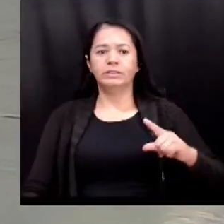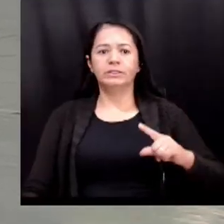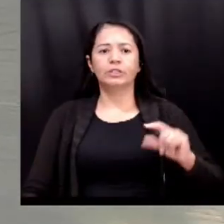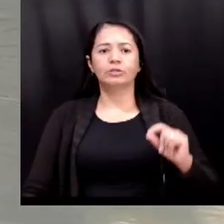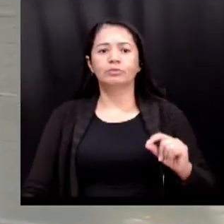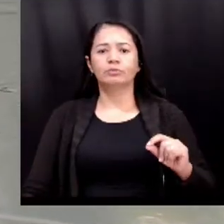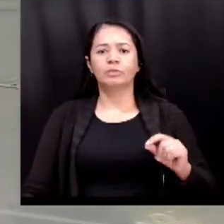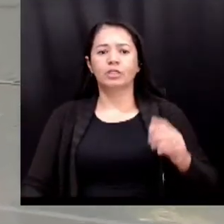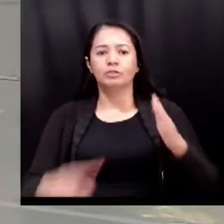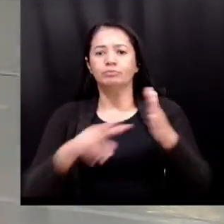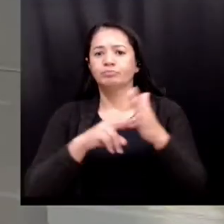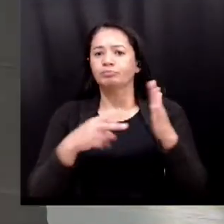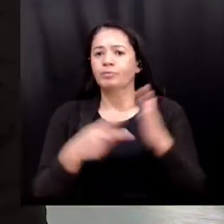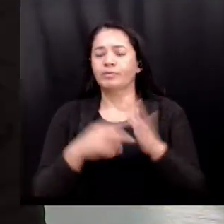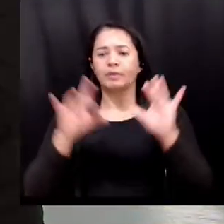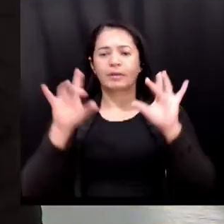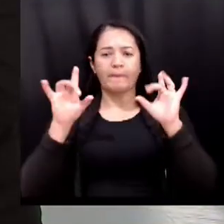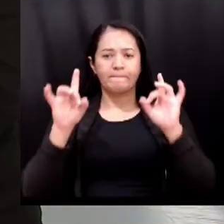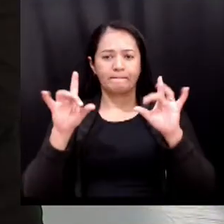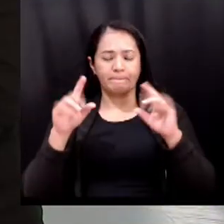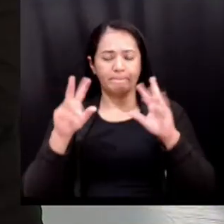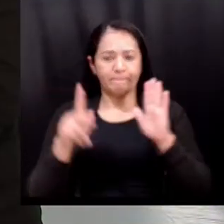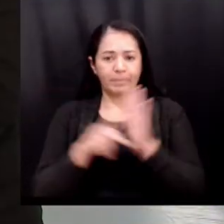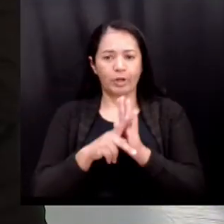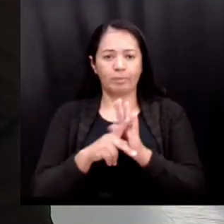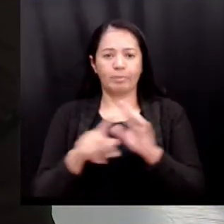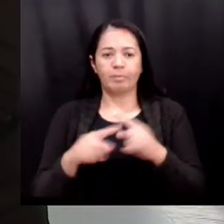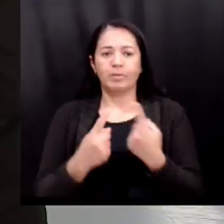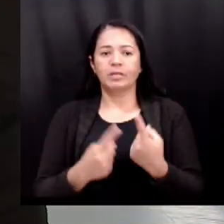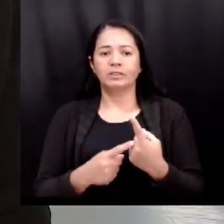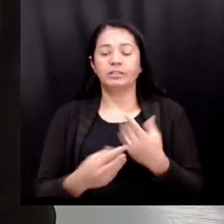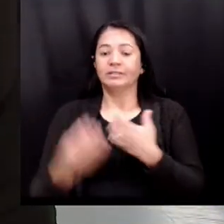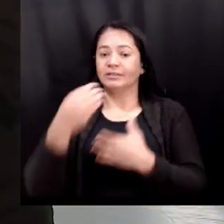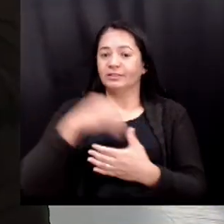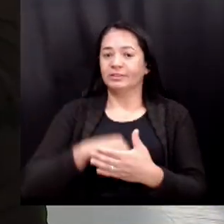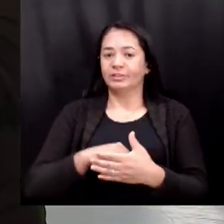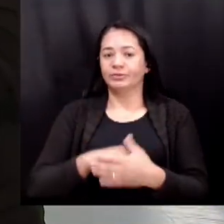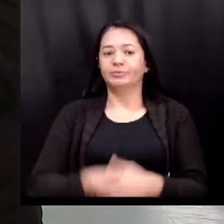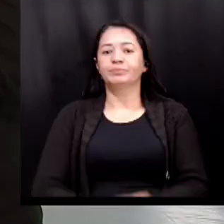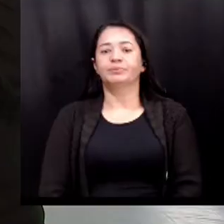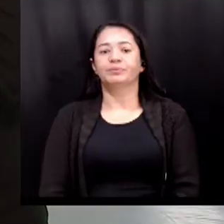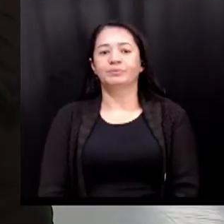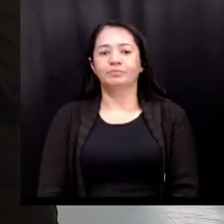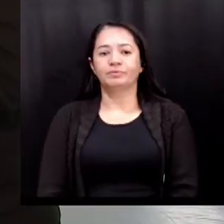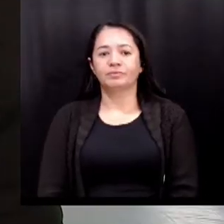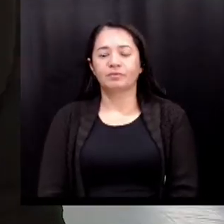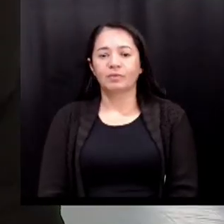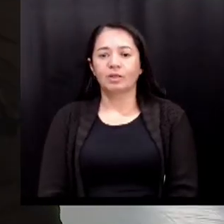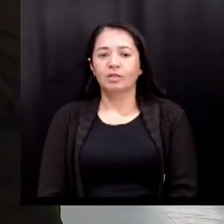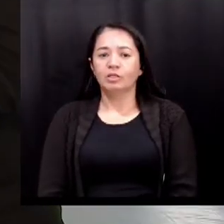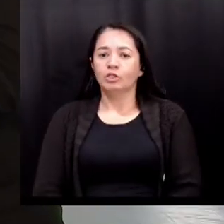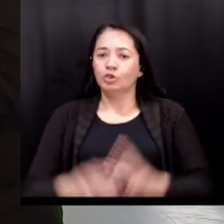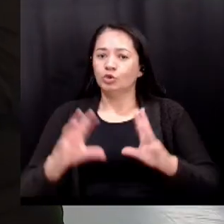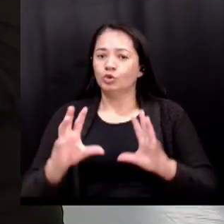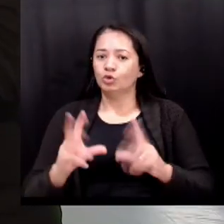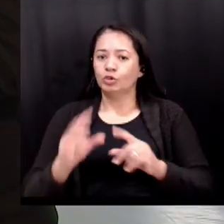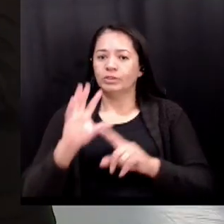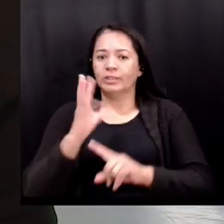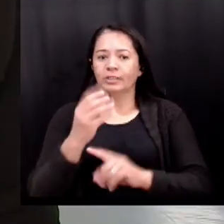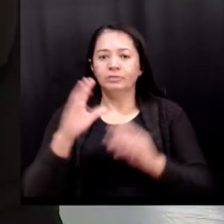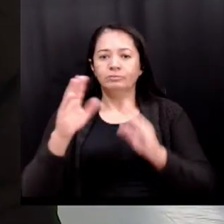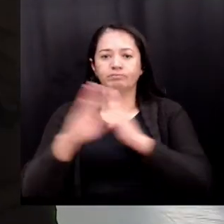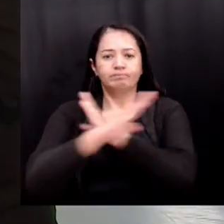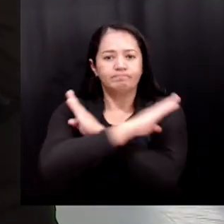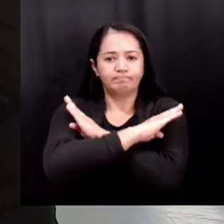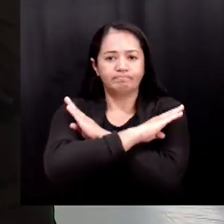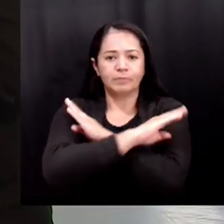significado específico, mas geralmente dentro de dojos. Como toda arte marcial, né? No ninjutsu também os praticantes precisam